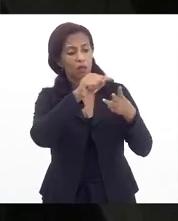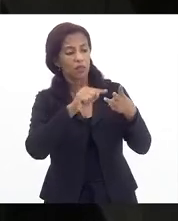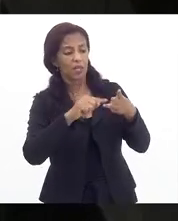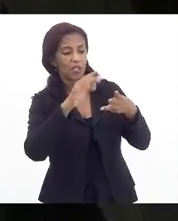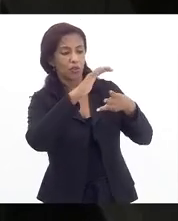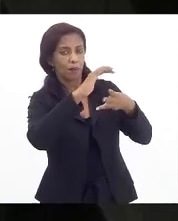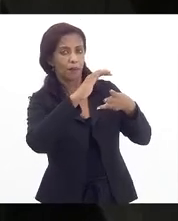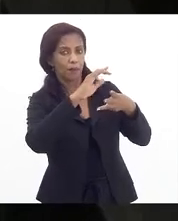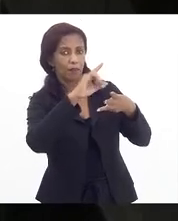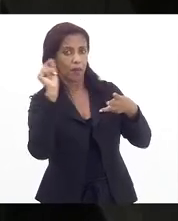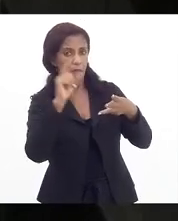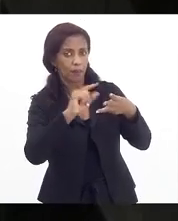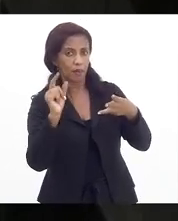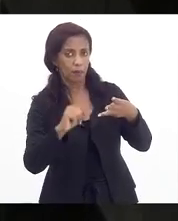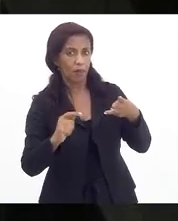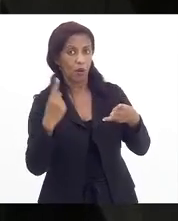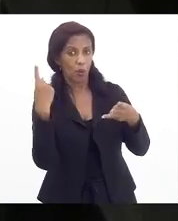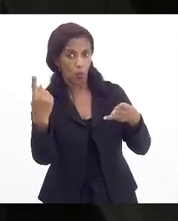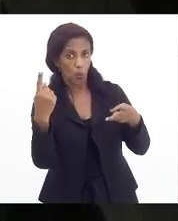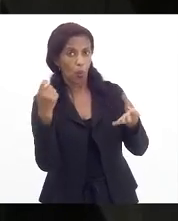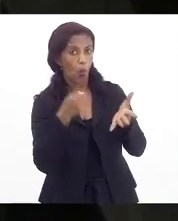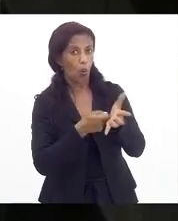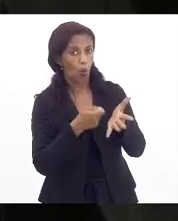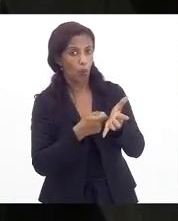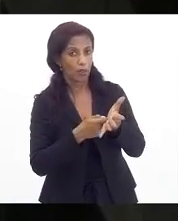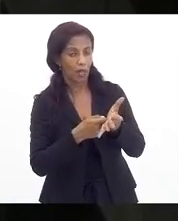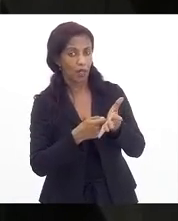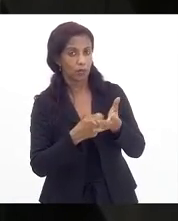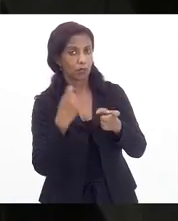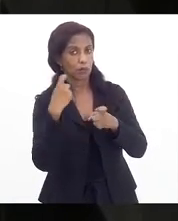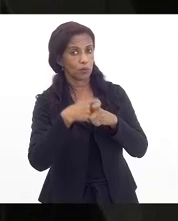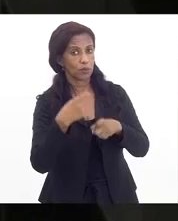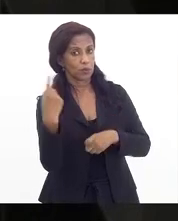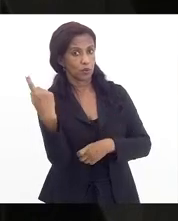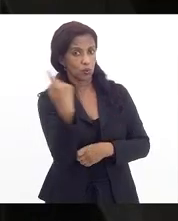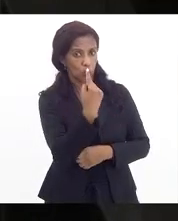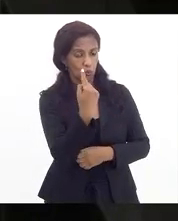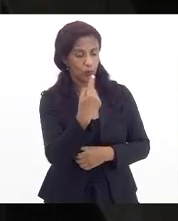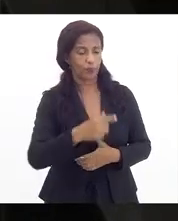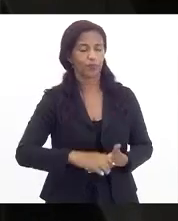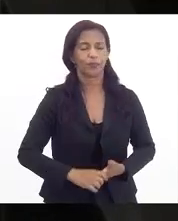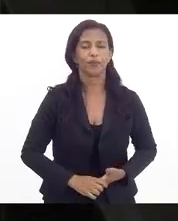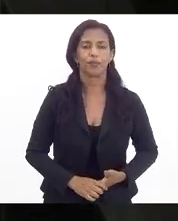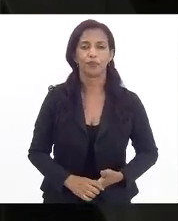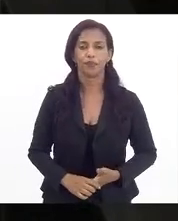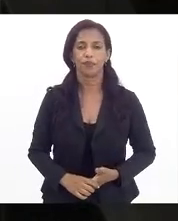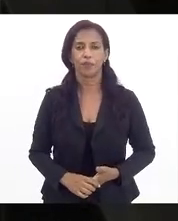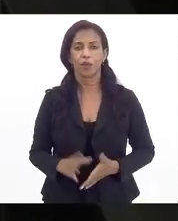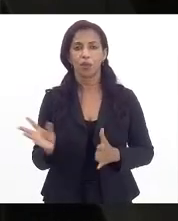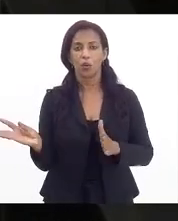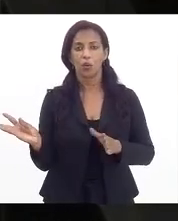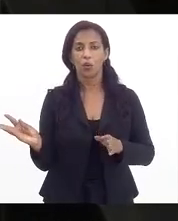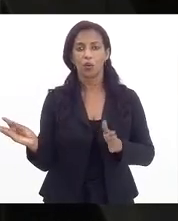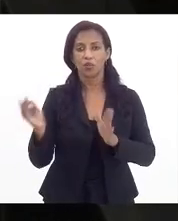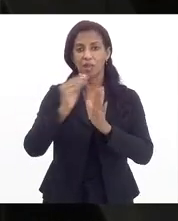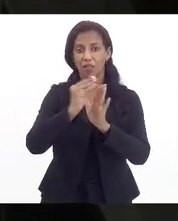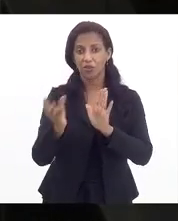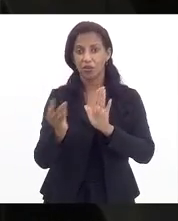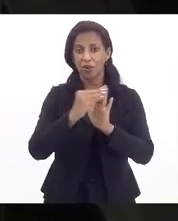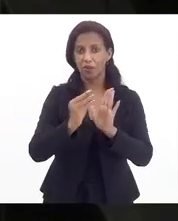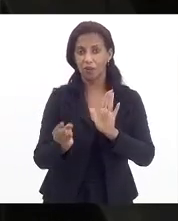benefícios sendo um deles Obrigatoriamente previsto no inciso 1 o esses um os adicionais